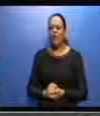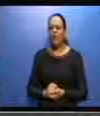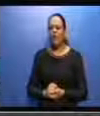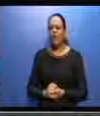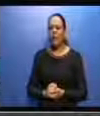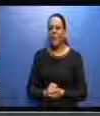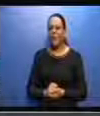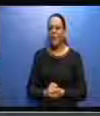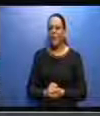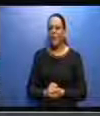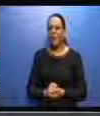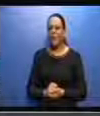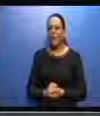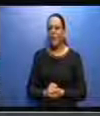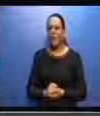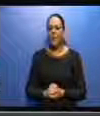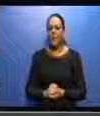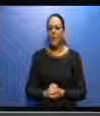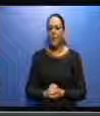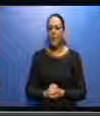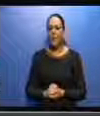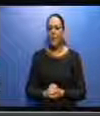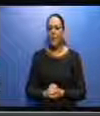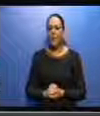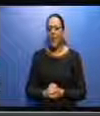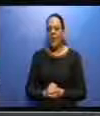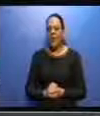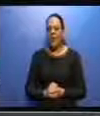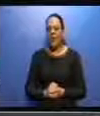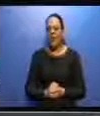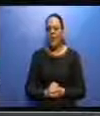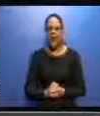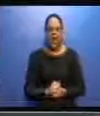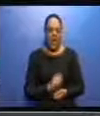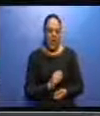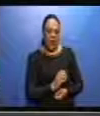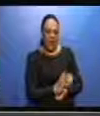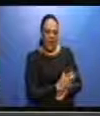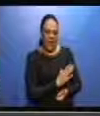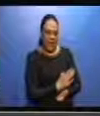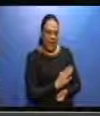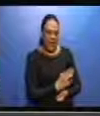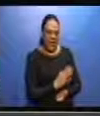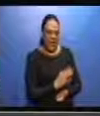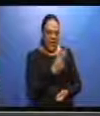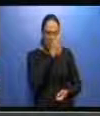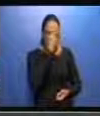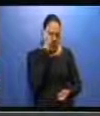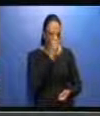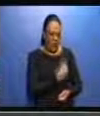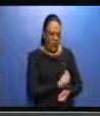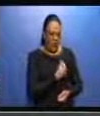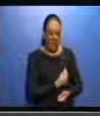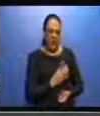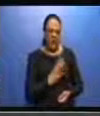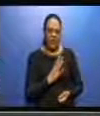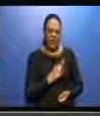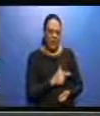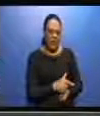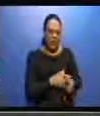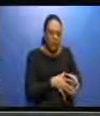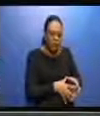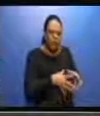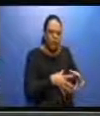urbanização ou seja o crescimento aí da população que vive nas áreas urbanas promoveu o